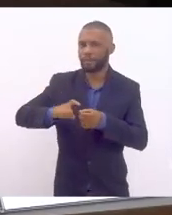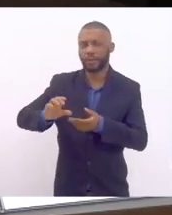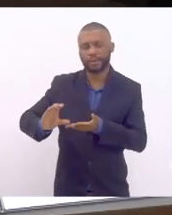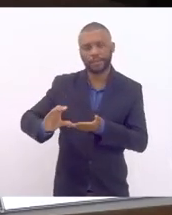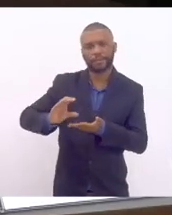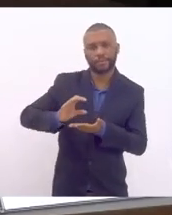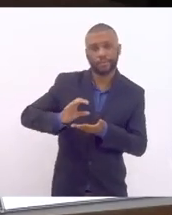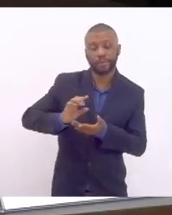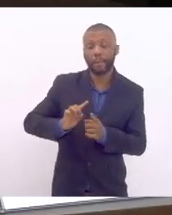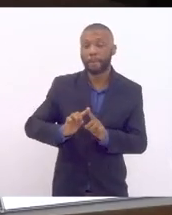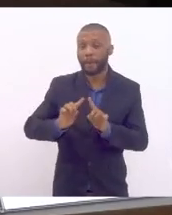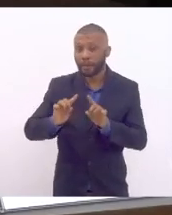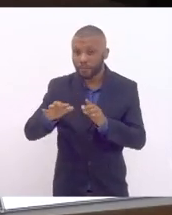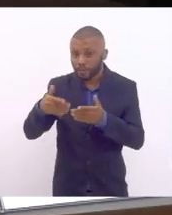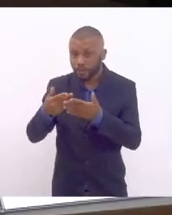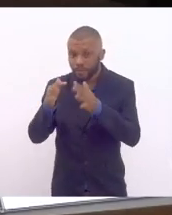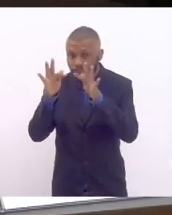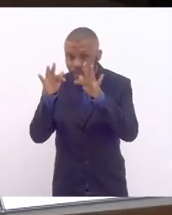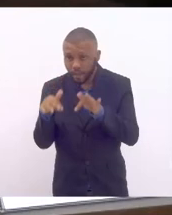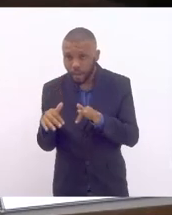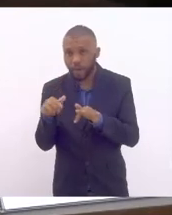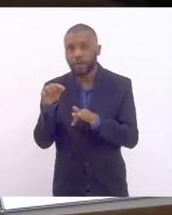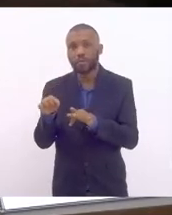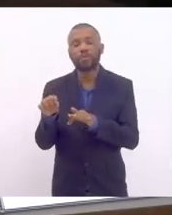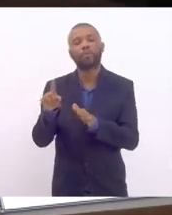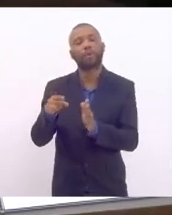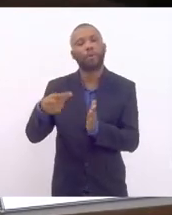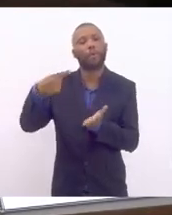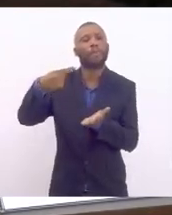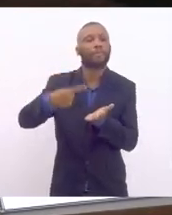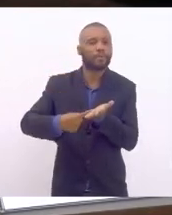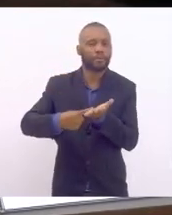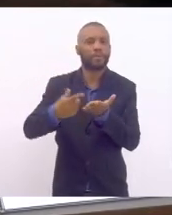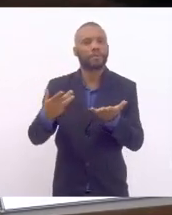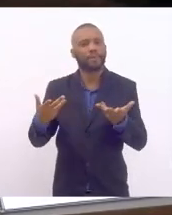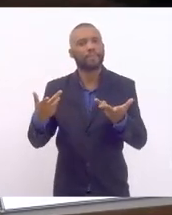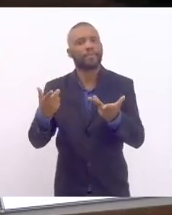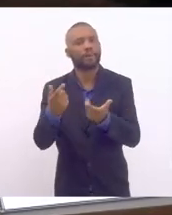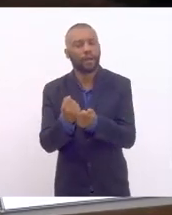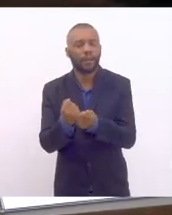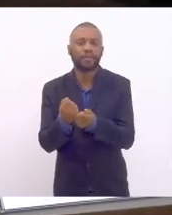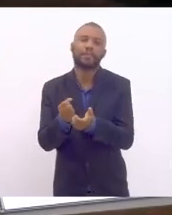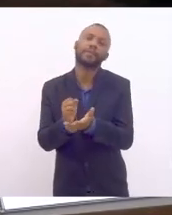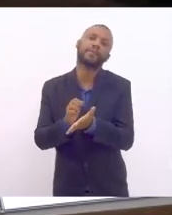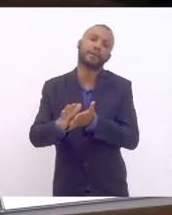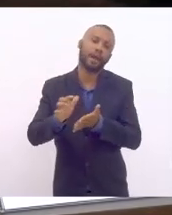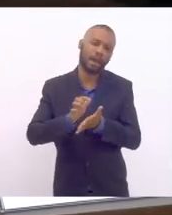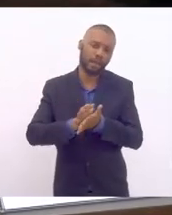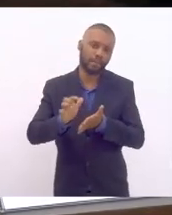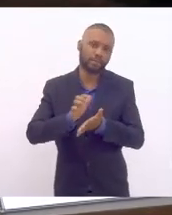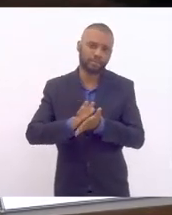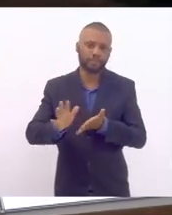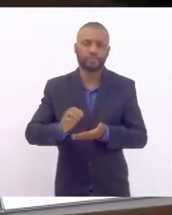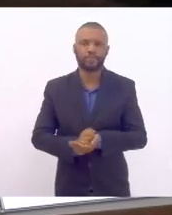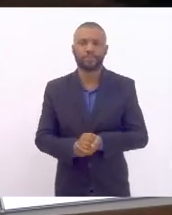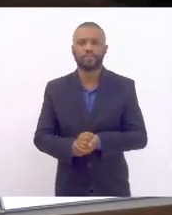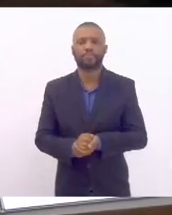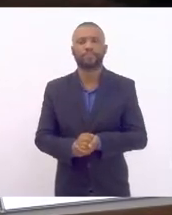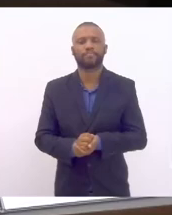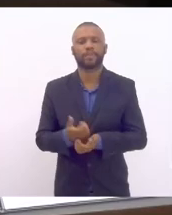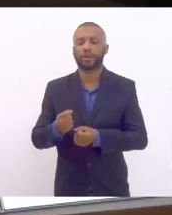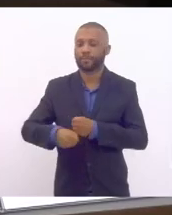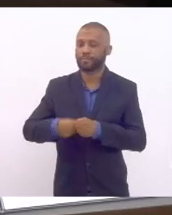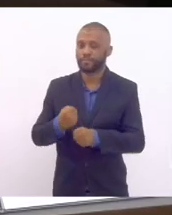valor em novembro mas já no final do ano com o comprometimento da eficácia e da eficiência desse gasto no ano seguinte anos uma redução